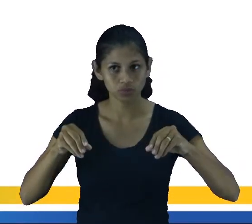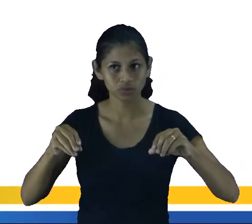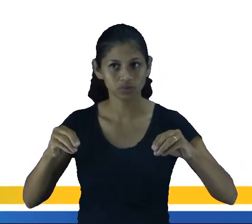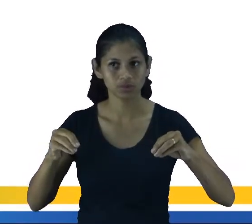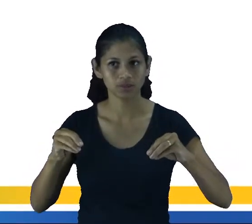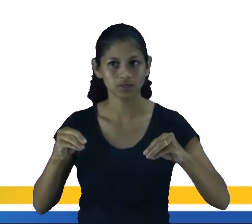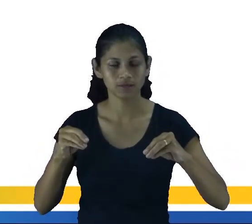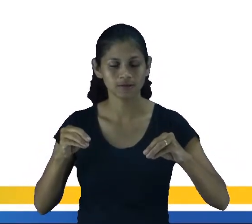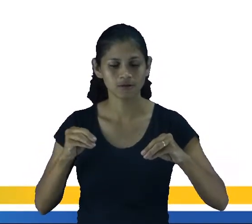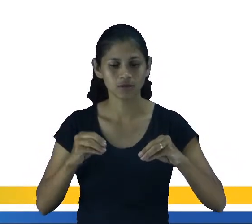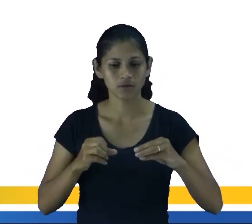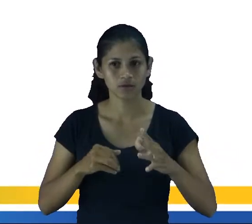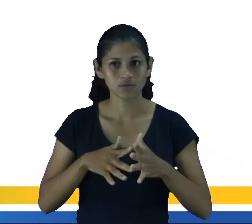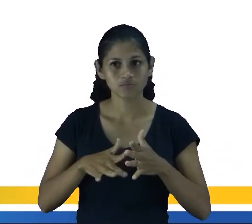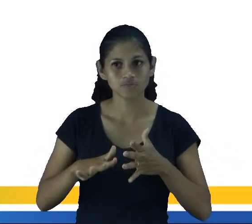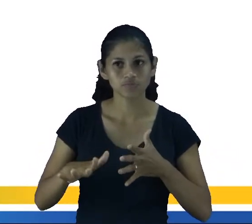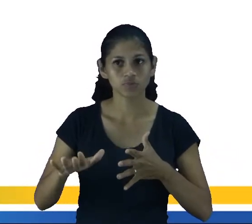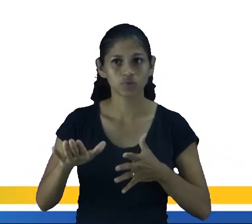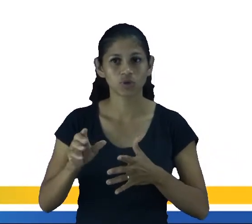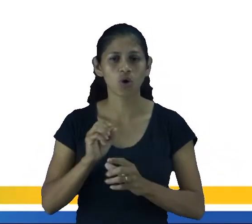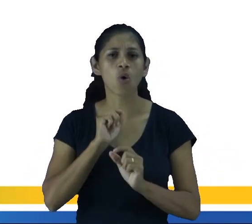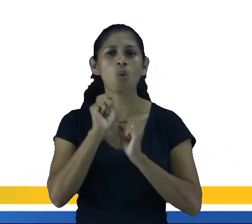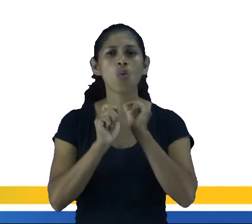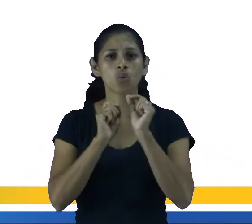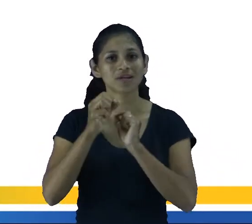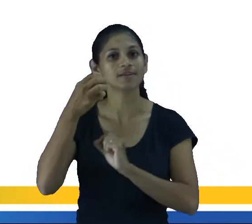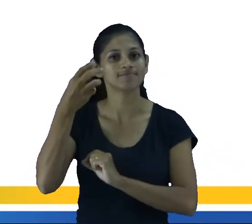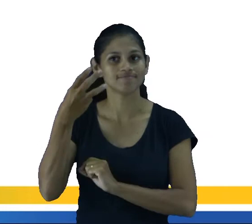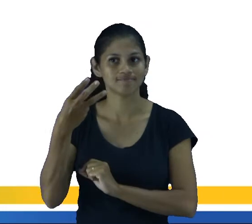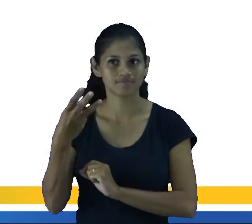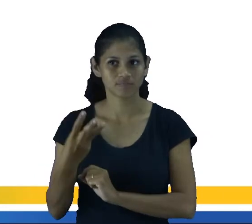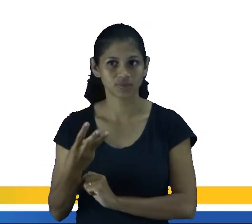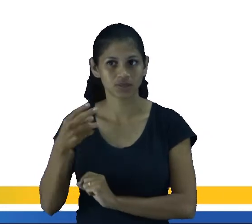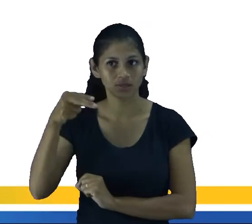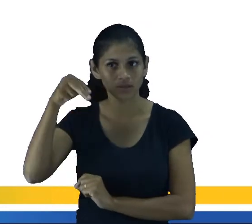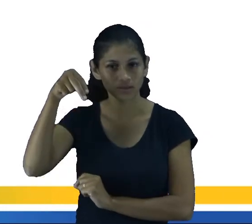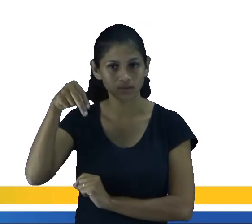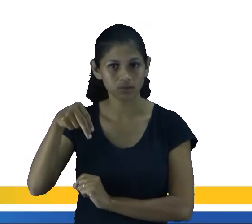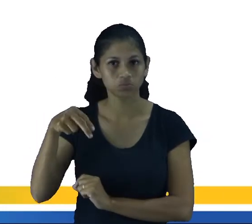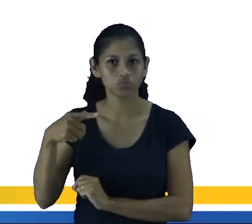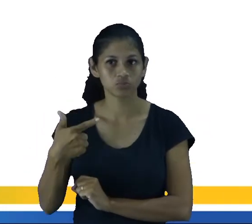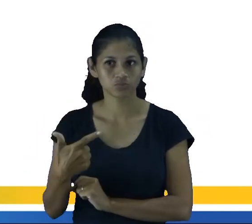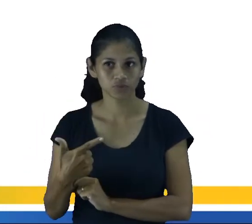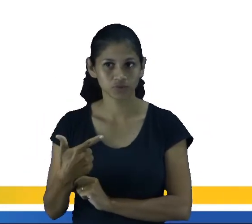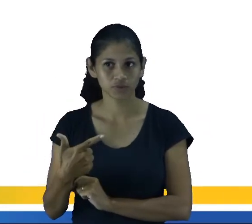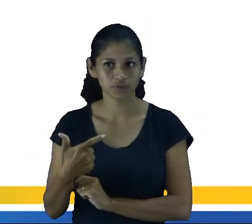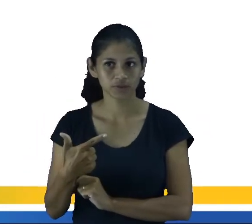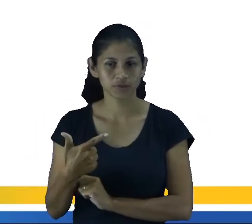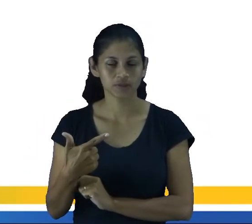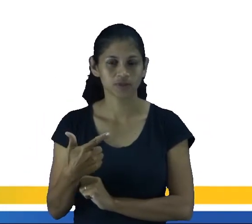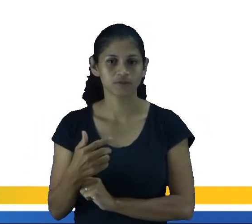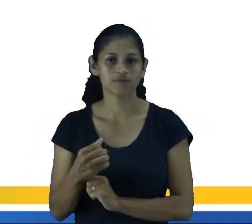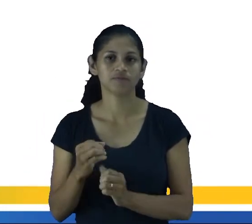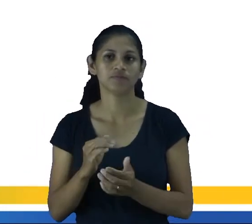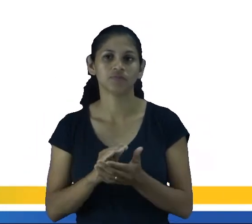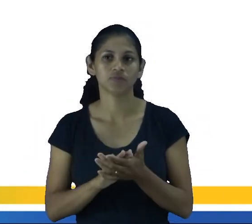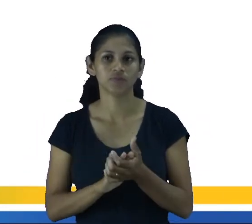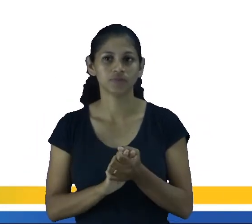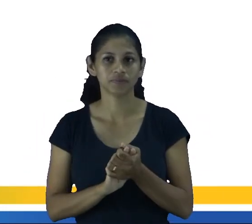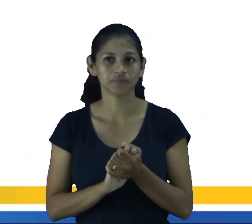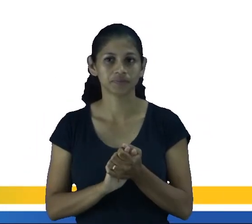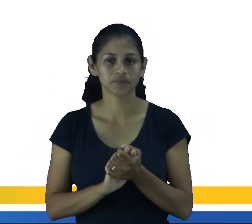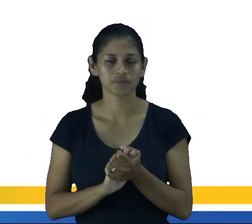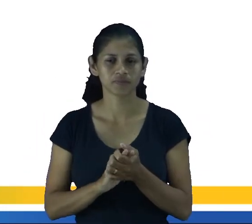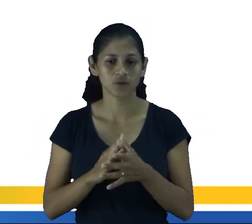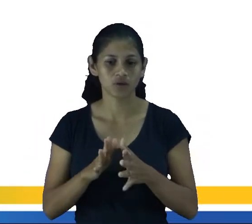nitrogênio, né? Então esse gás nitrogênio vai ocorrer essa reação, né, ali em frações de segundo, fazendo com que o airbag ele o quê?